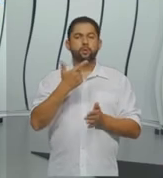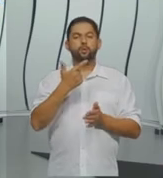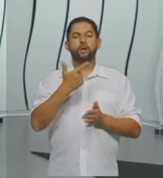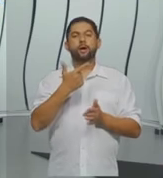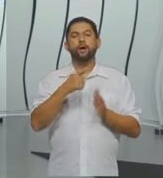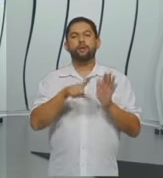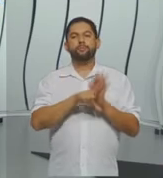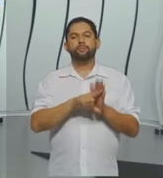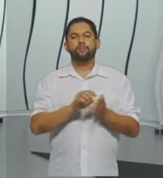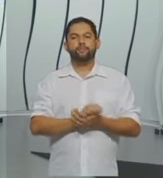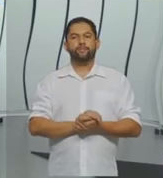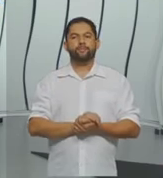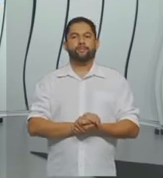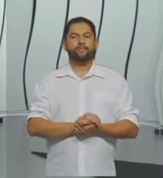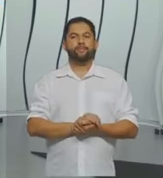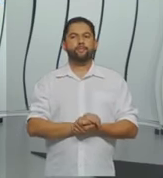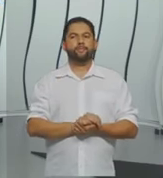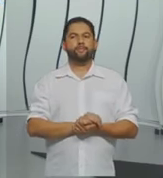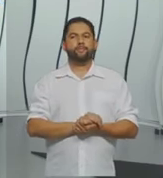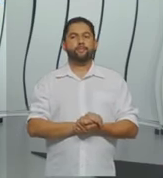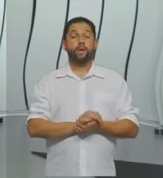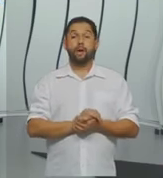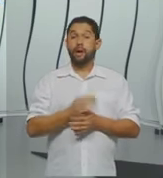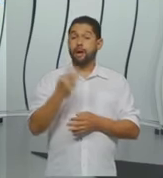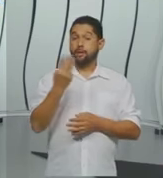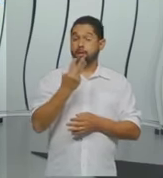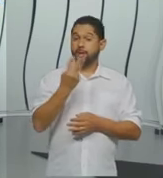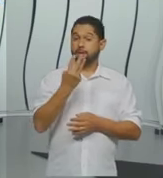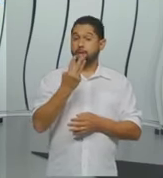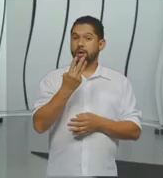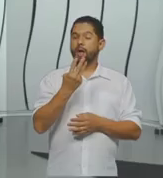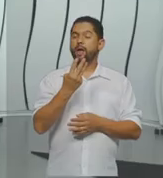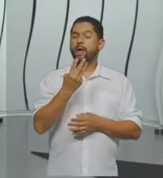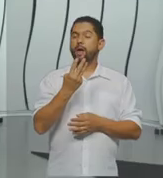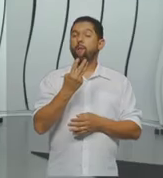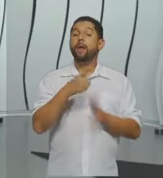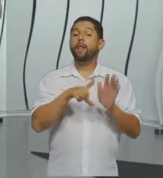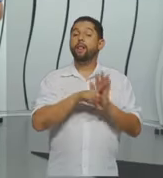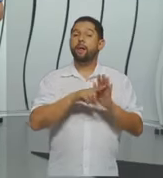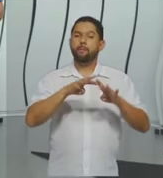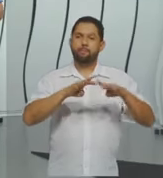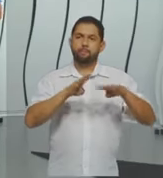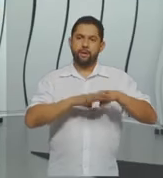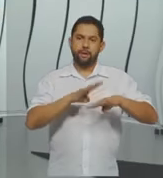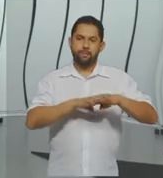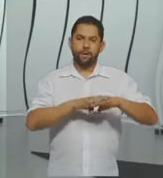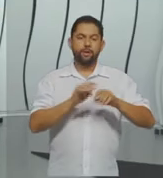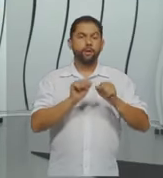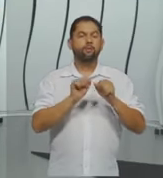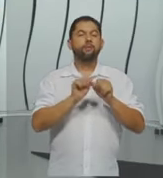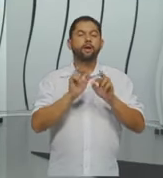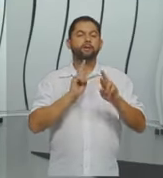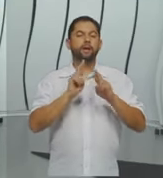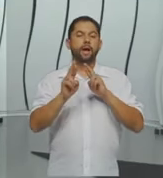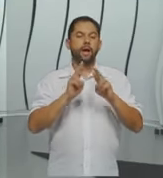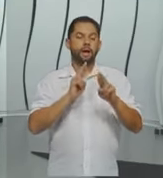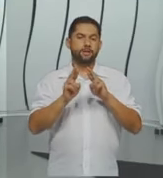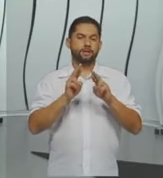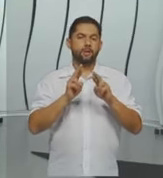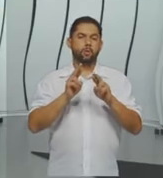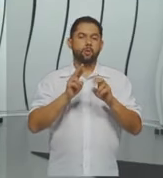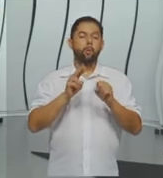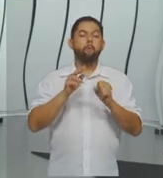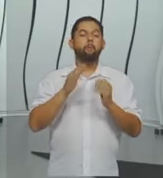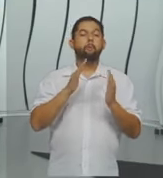terceira lei de Kepler é uma lei matemática que relaciona o período orbital de um planeta, o quadrado desse período